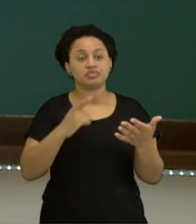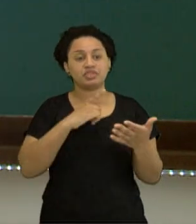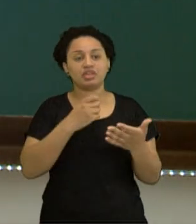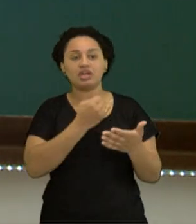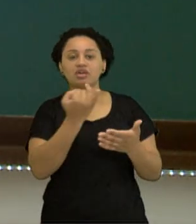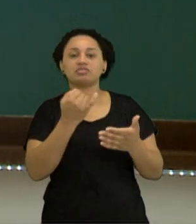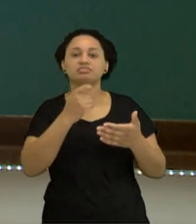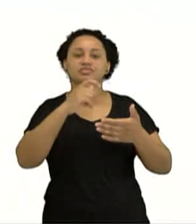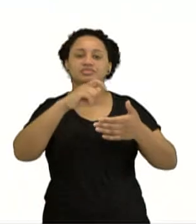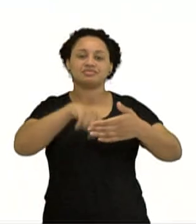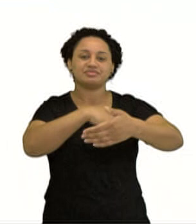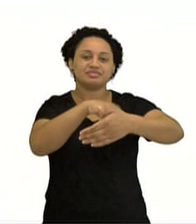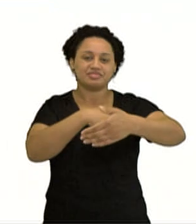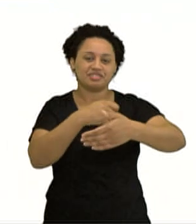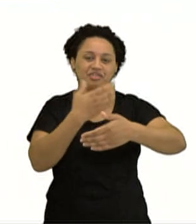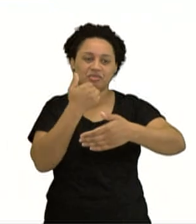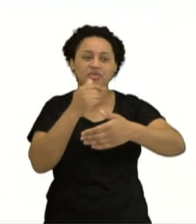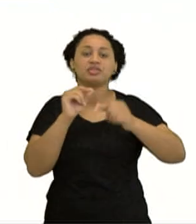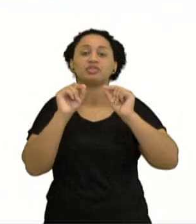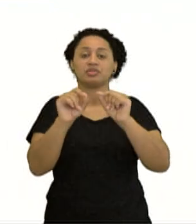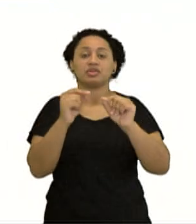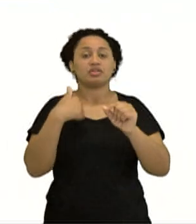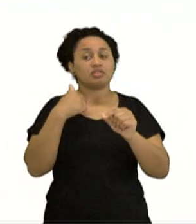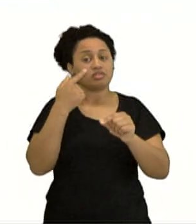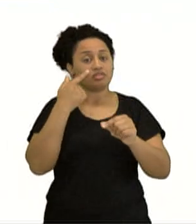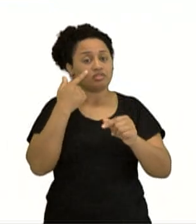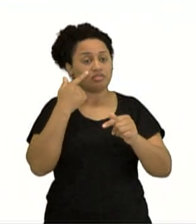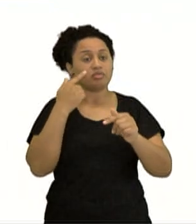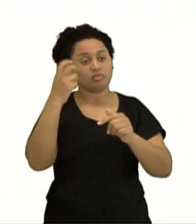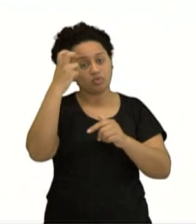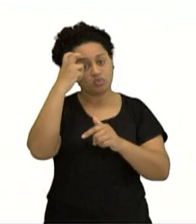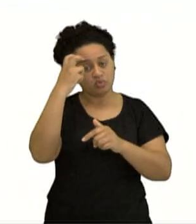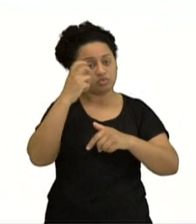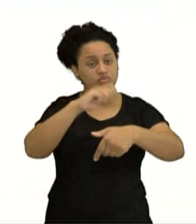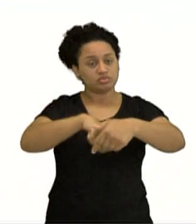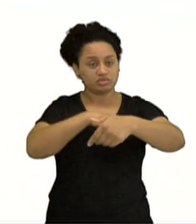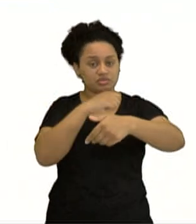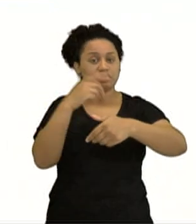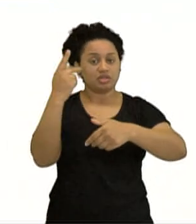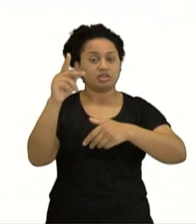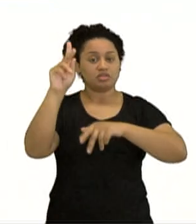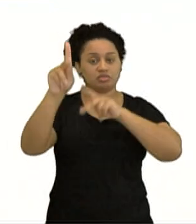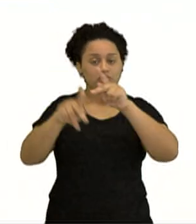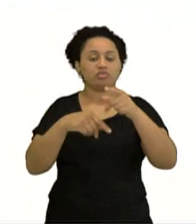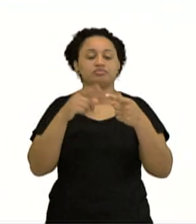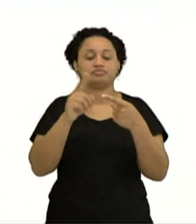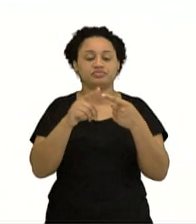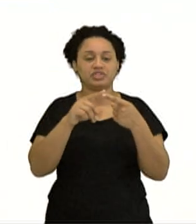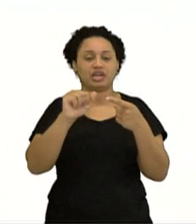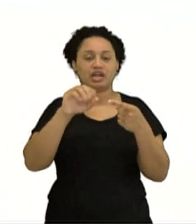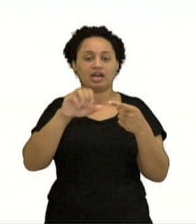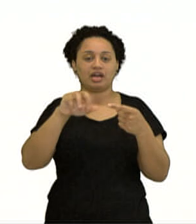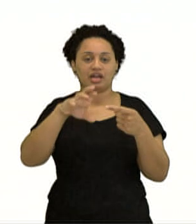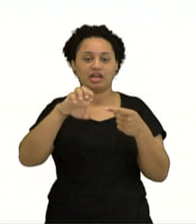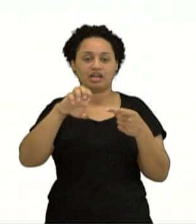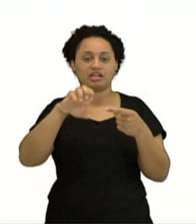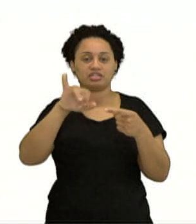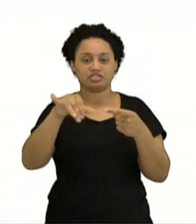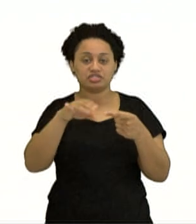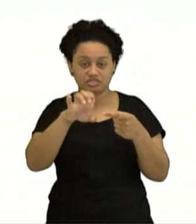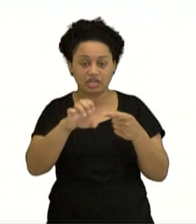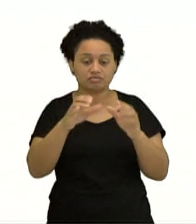a culinária. O que nós temos de referência cultural relacionada à culinária dos povos africanos? O acarajé, que